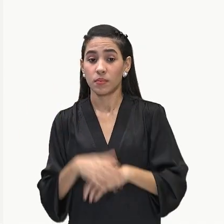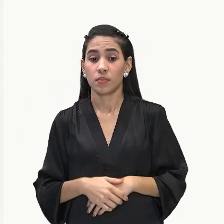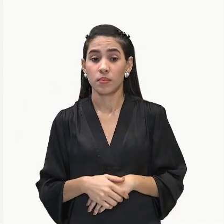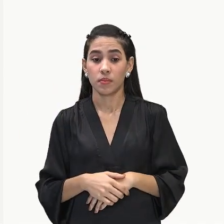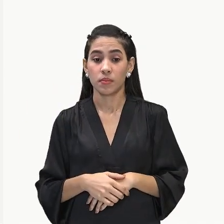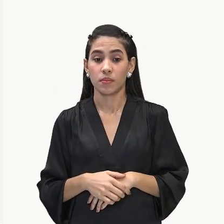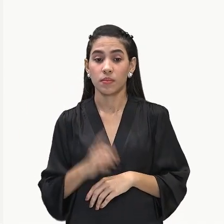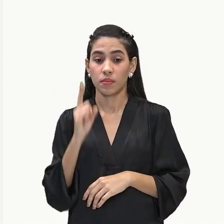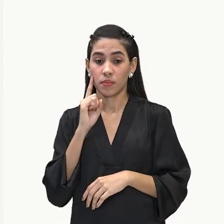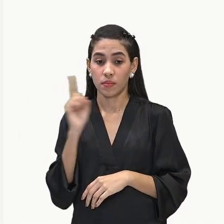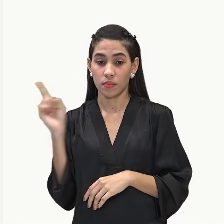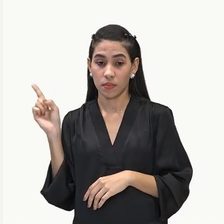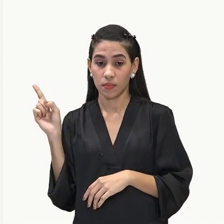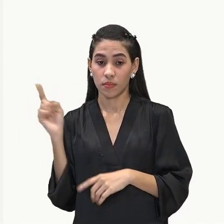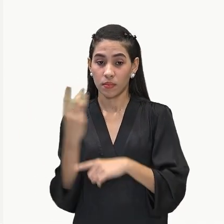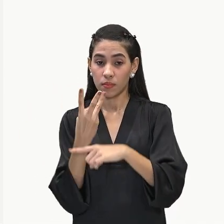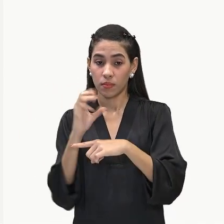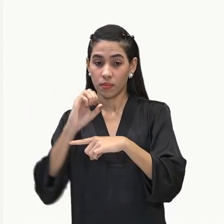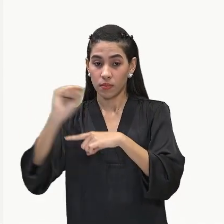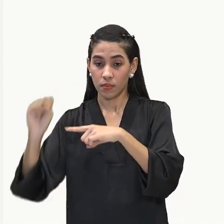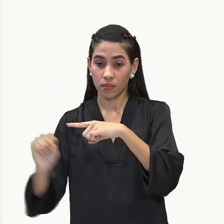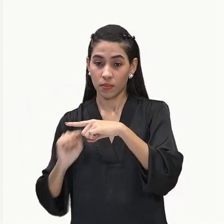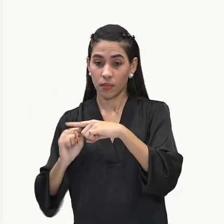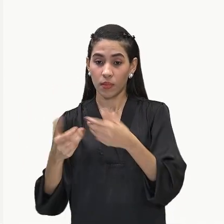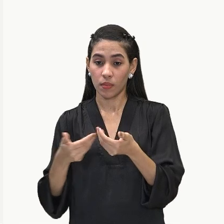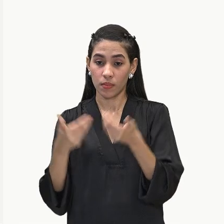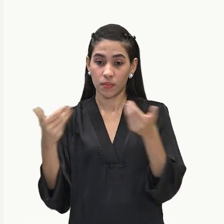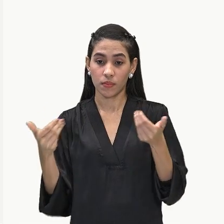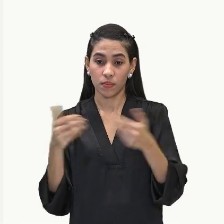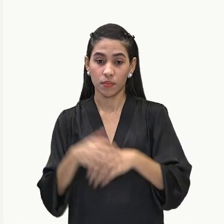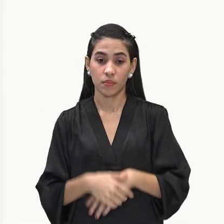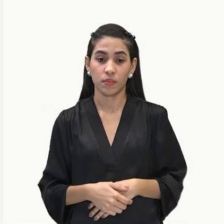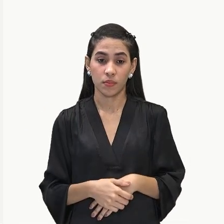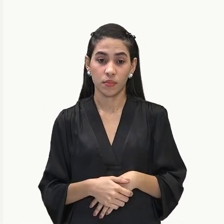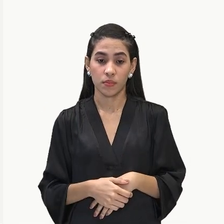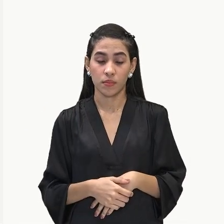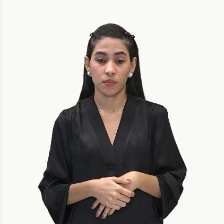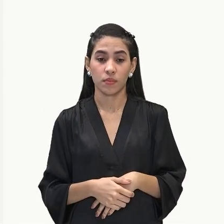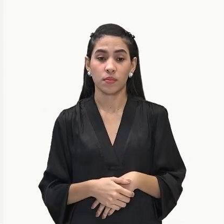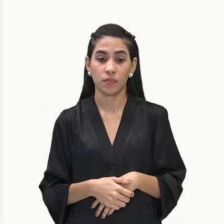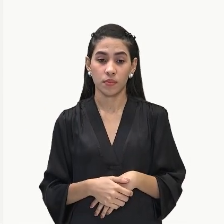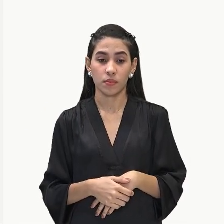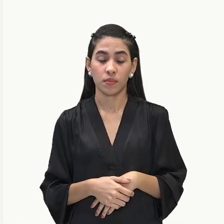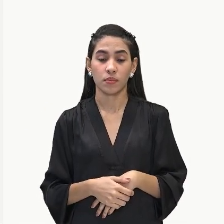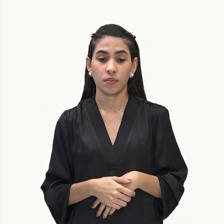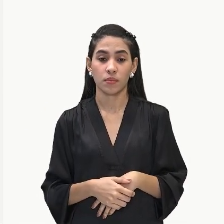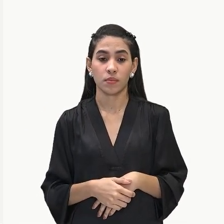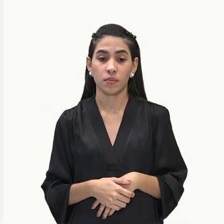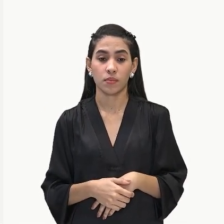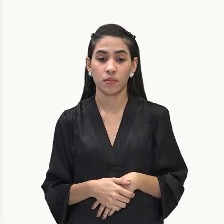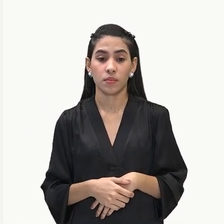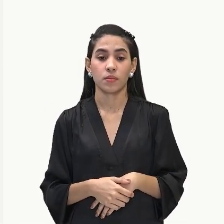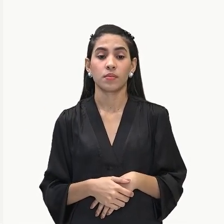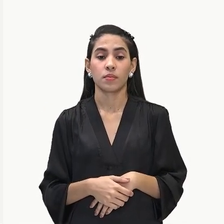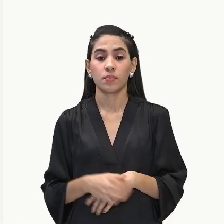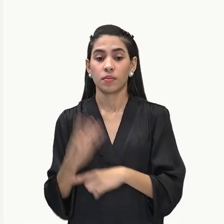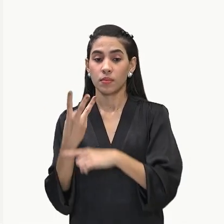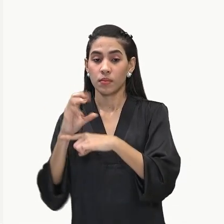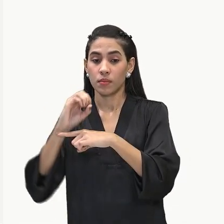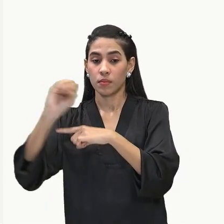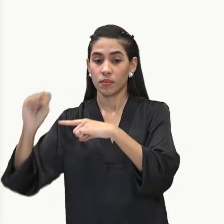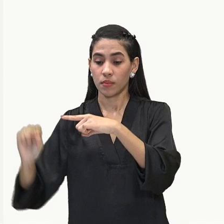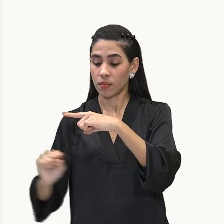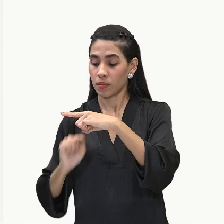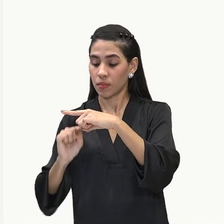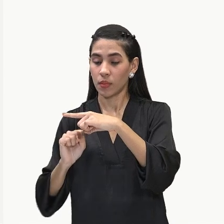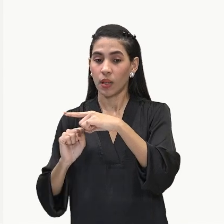sendo adicionado e que nós vamos separar quem tem a incógnita de quem não tem. Então, o 30 sobre 8, ele